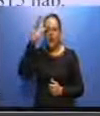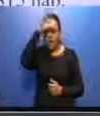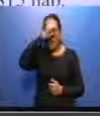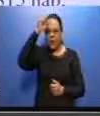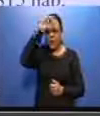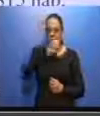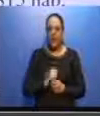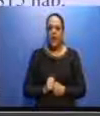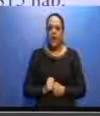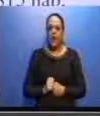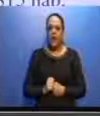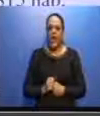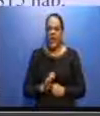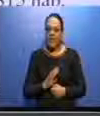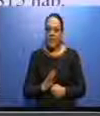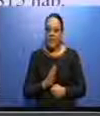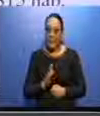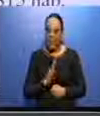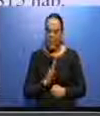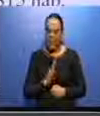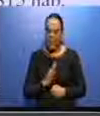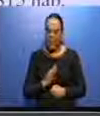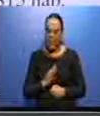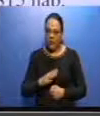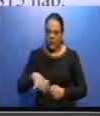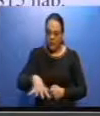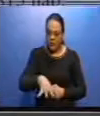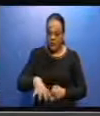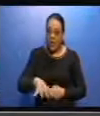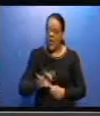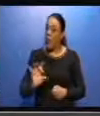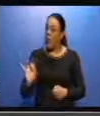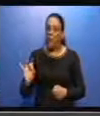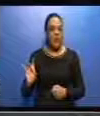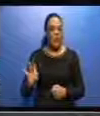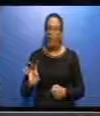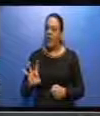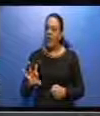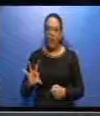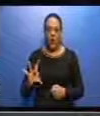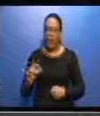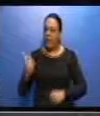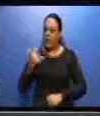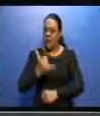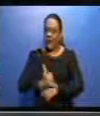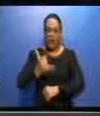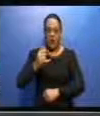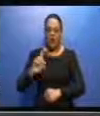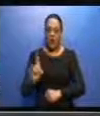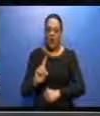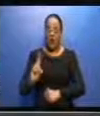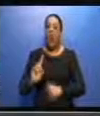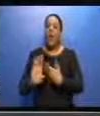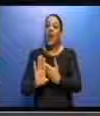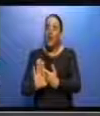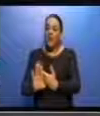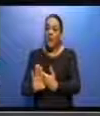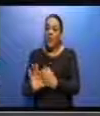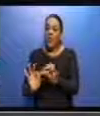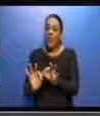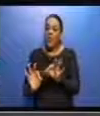metropolitanas elas não estão presentes só nas capitais e as regiões